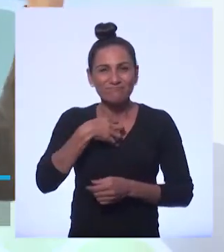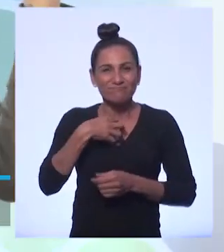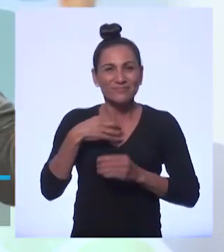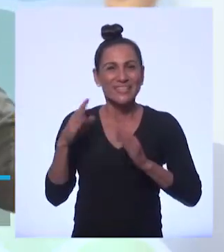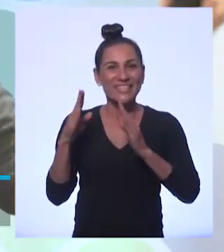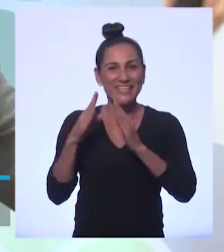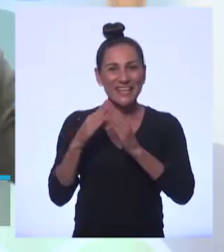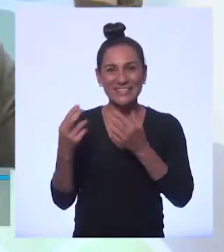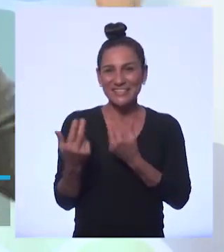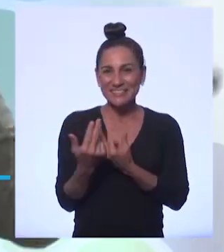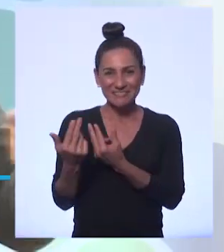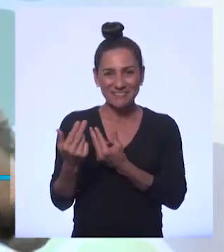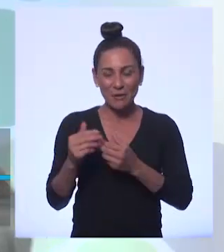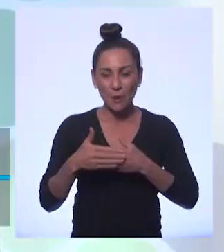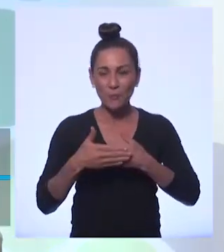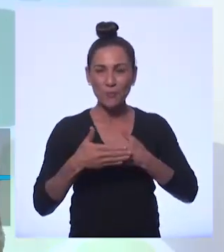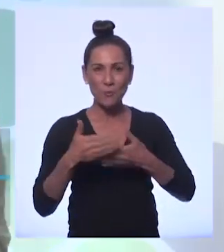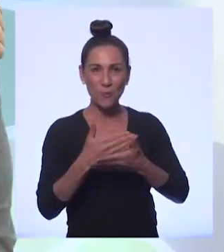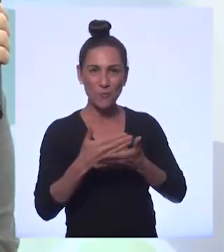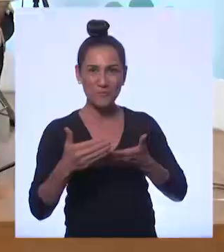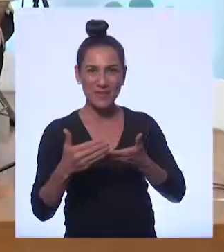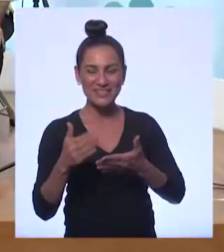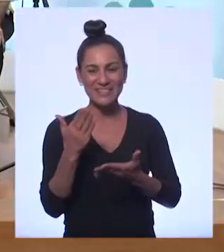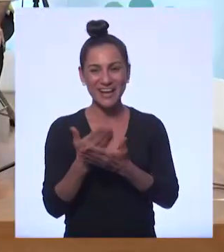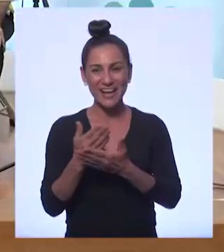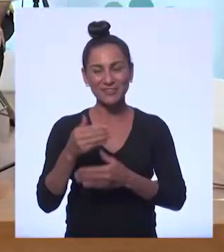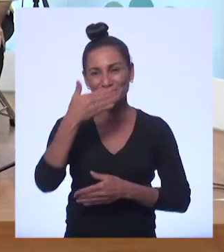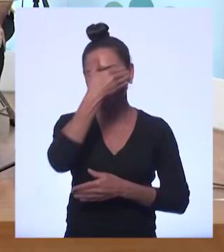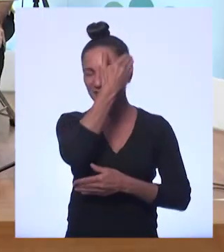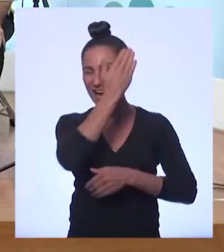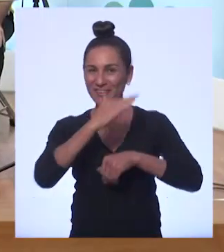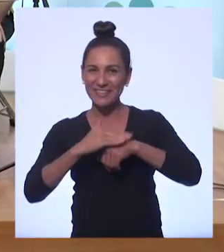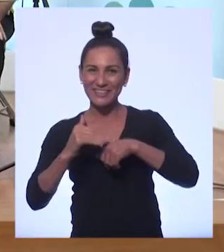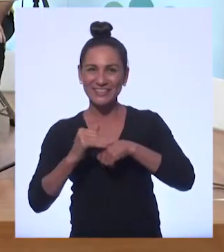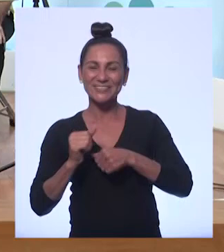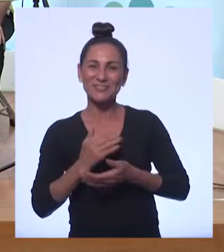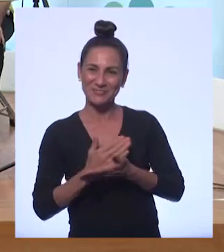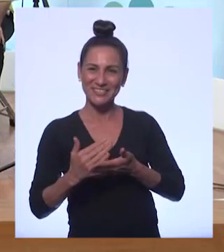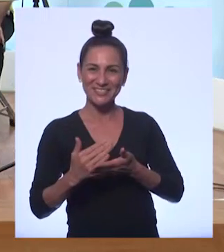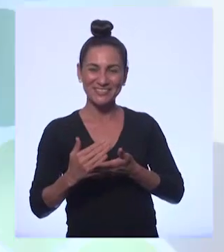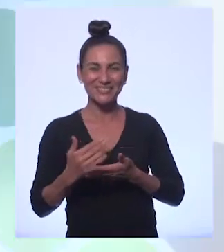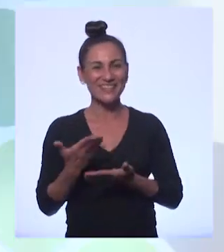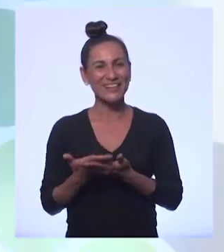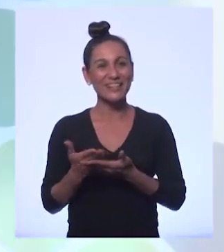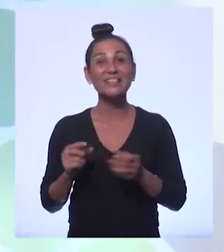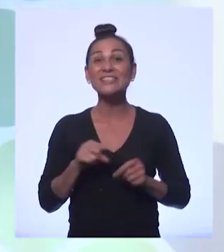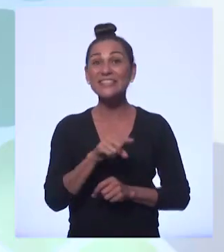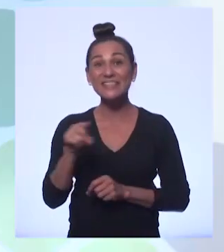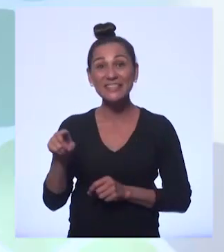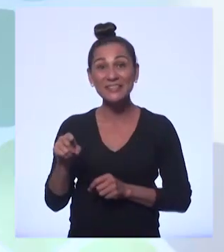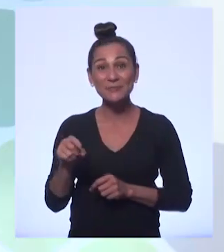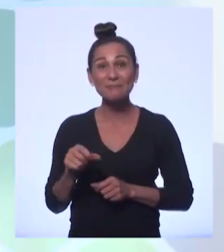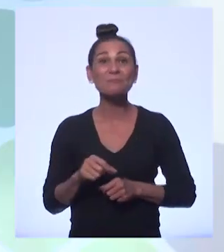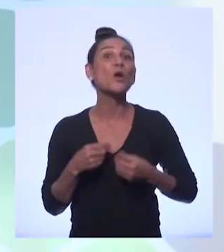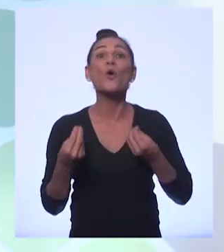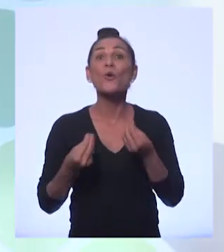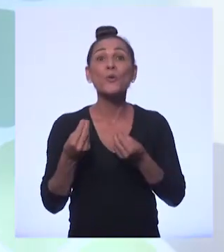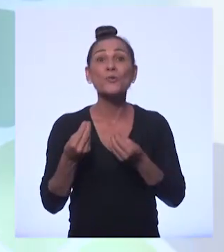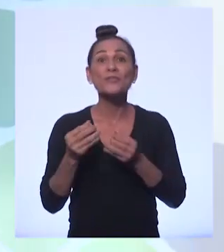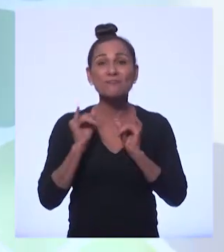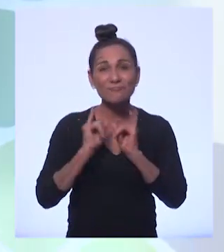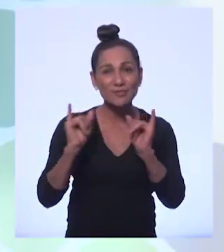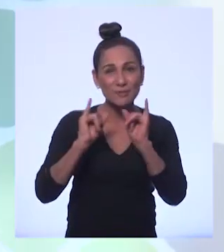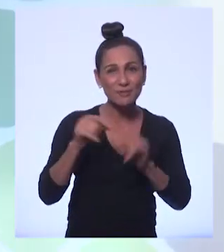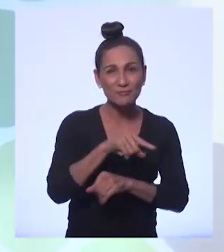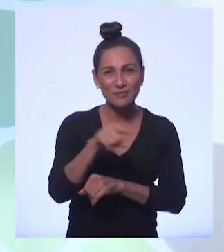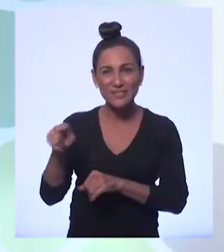aqui com a abertura que o nosso querido Tiago fez pra gente. Obrigada, Ti. Valeu. E aí, pessoal, quero contar então para